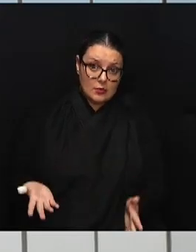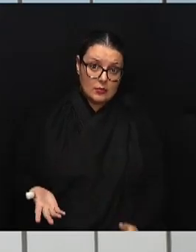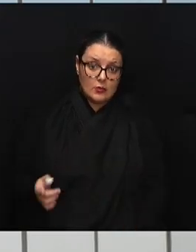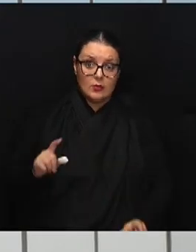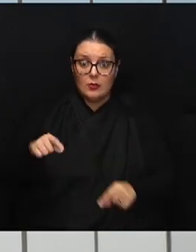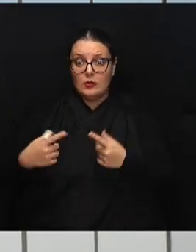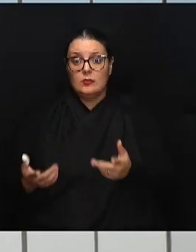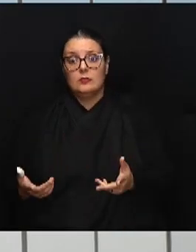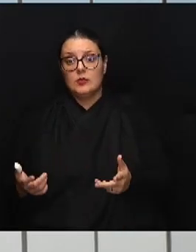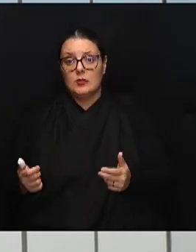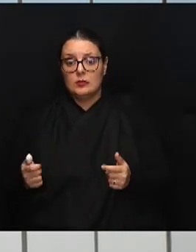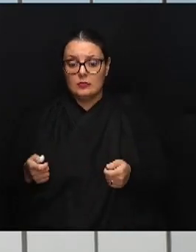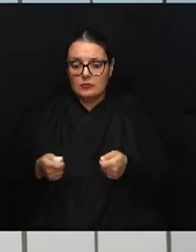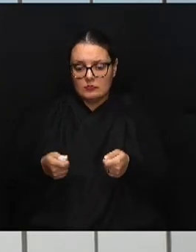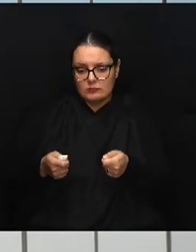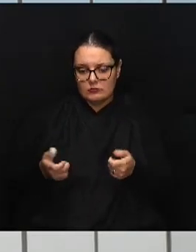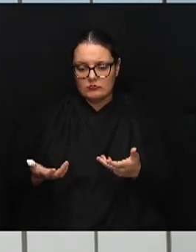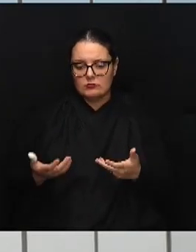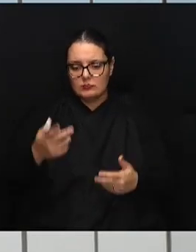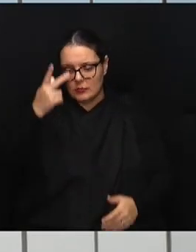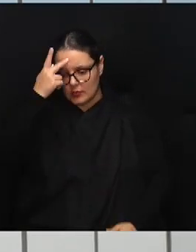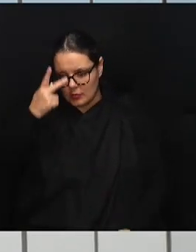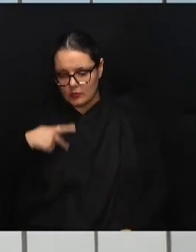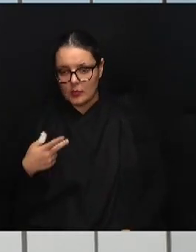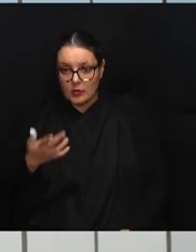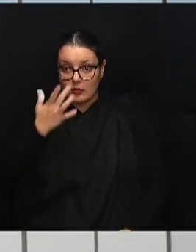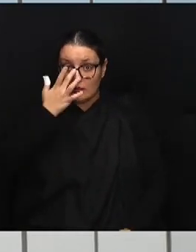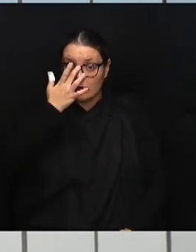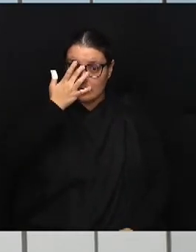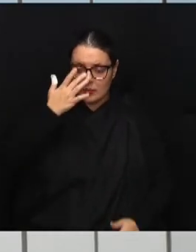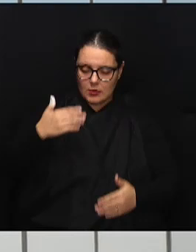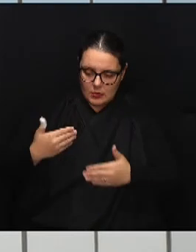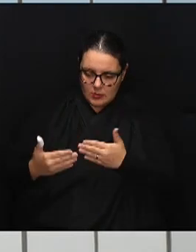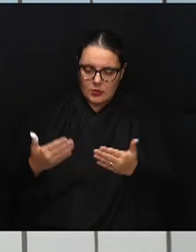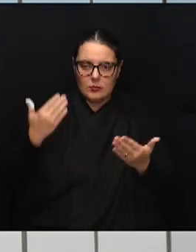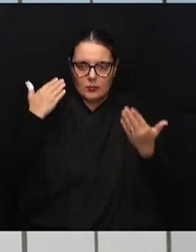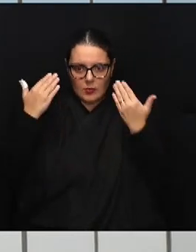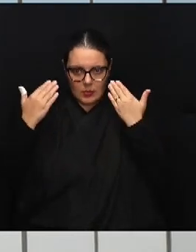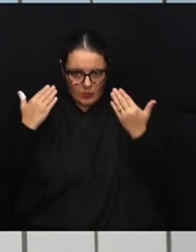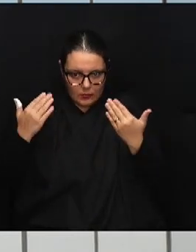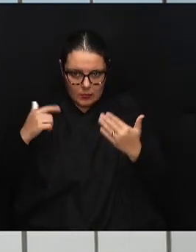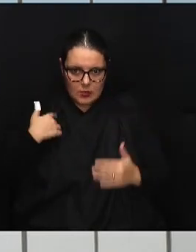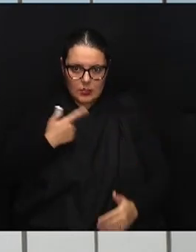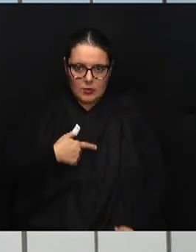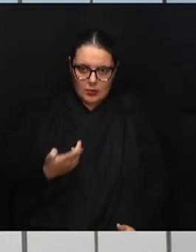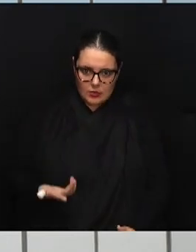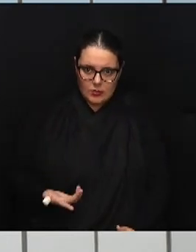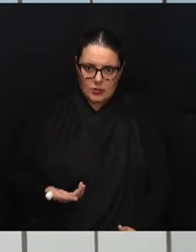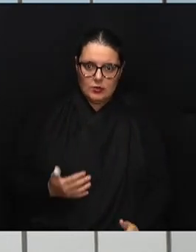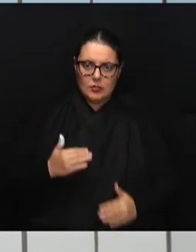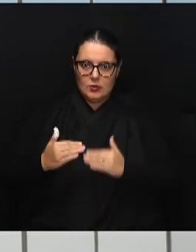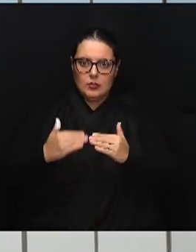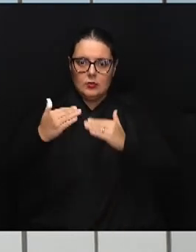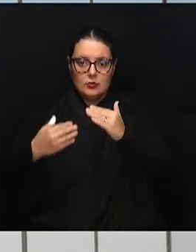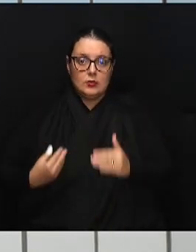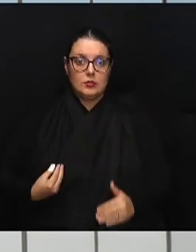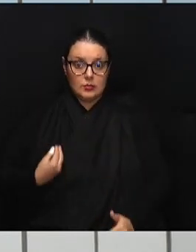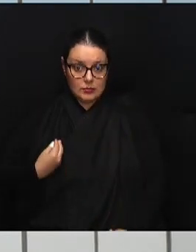mais quietas, mais na dela. Então, esse processo psicológico que a gente vai desenvolvendo na